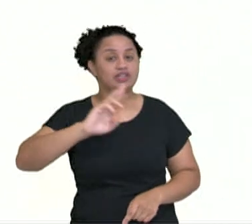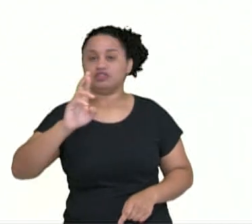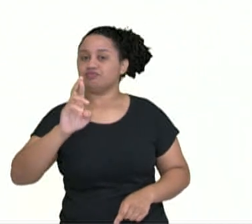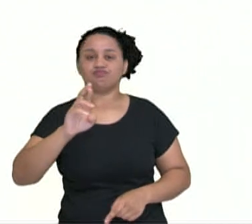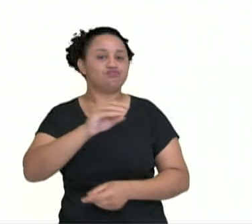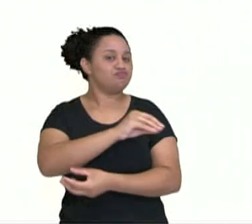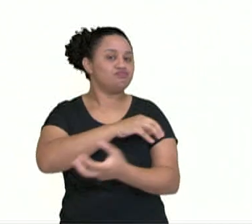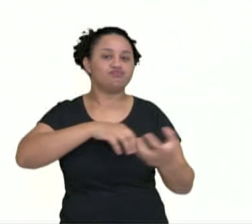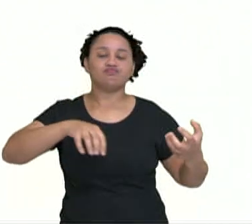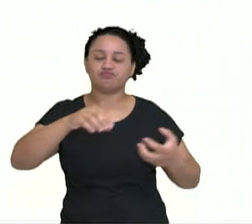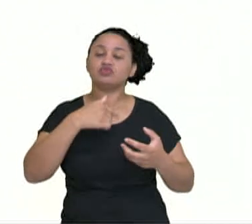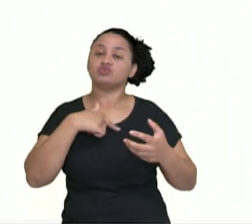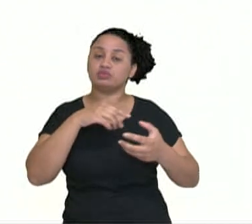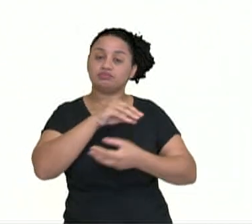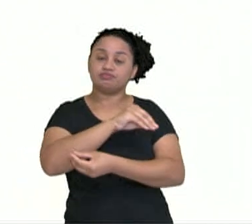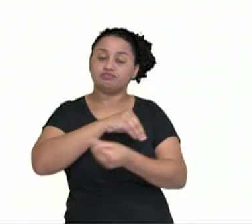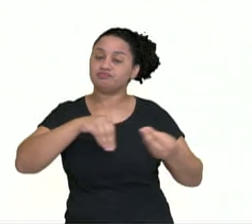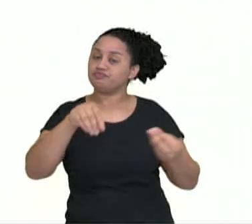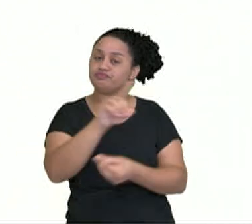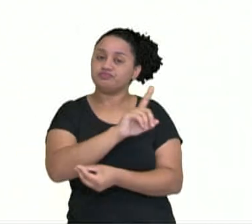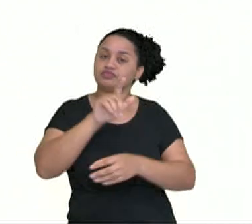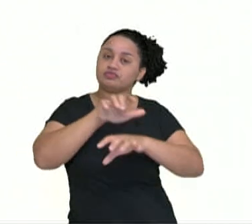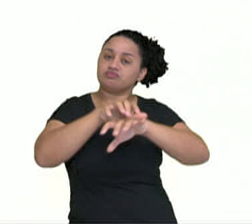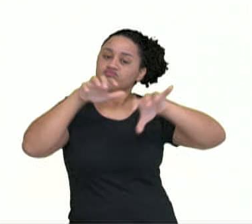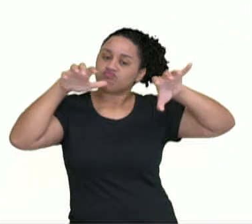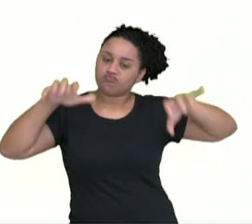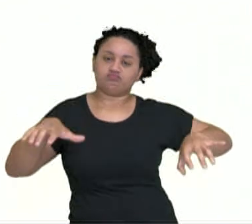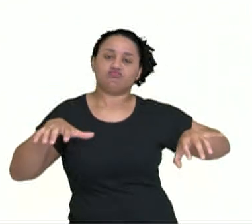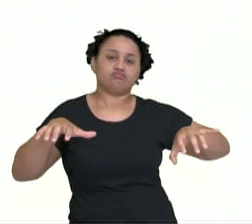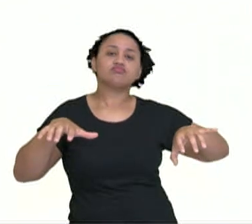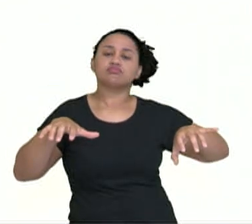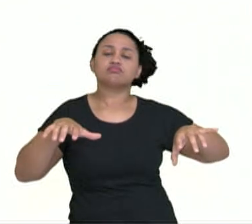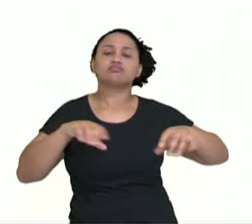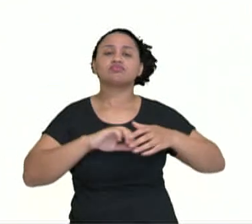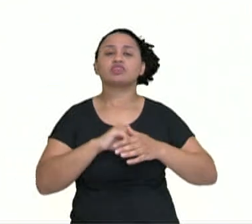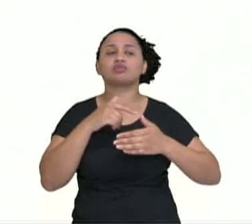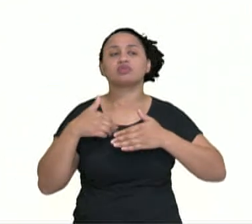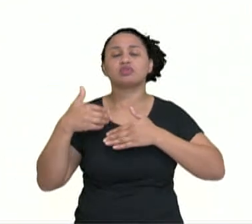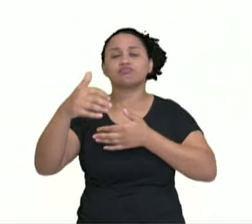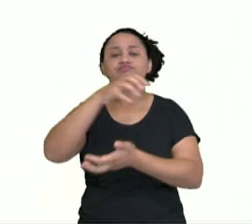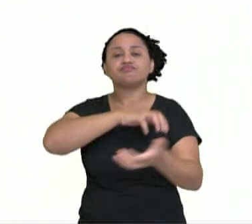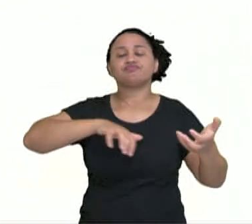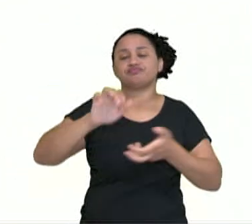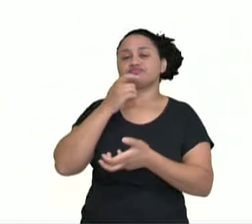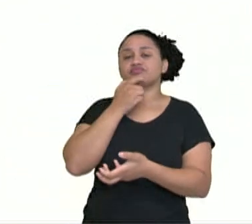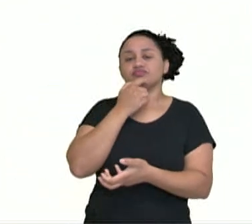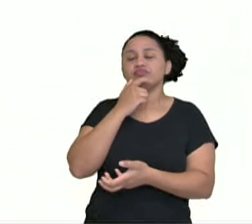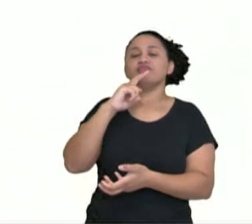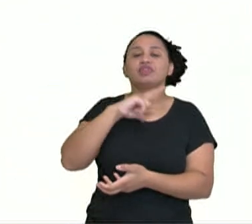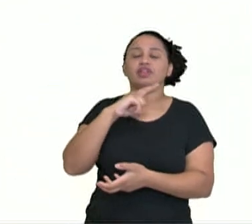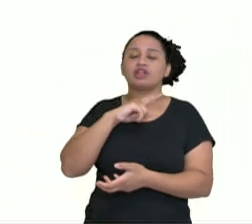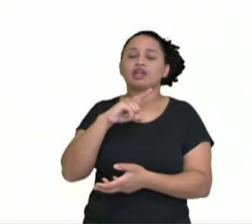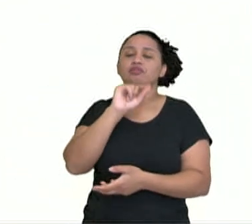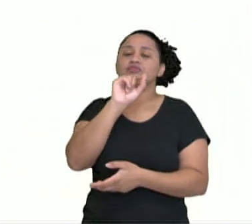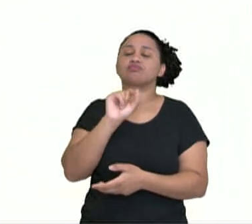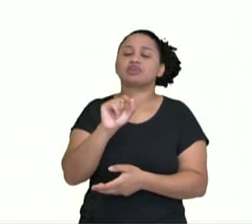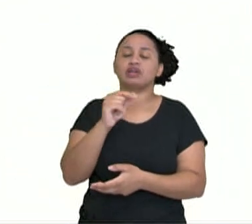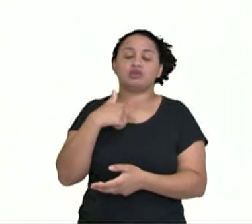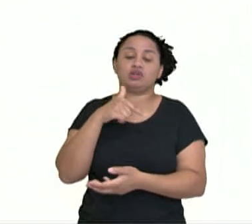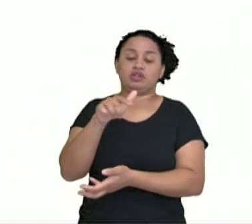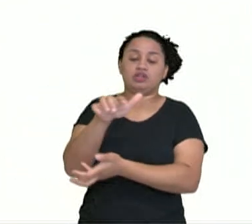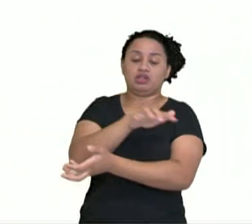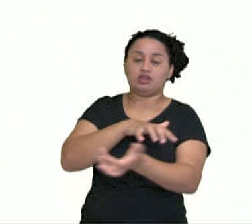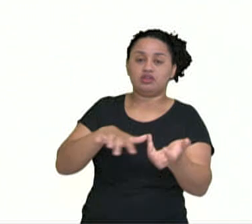debate ele esteve presente então durante as revoluções inglesas e a gente vai ver que durante a Revolução